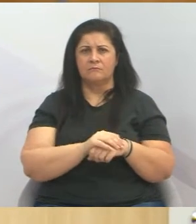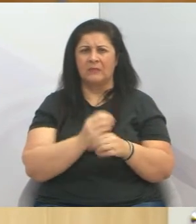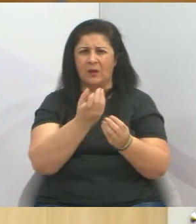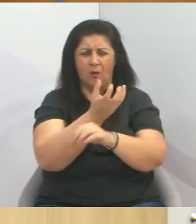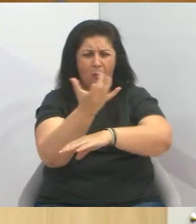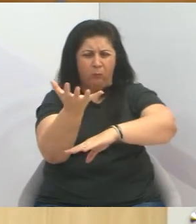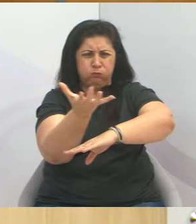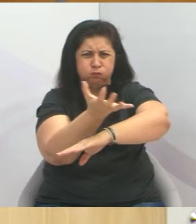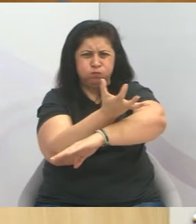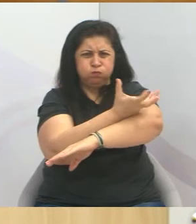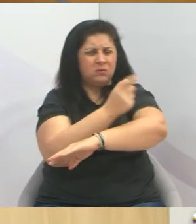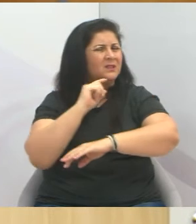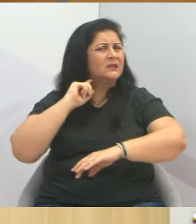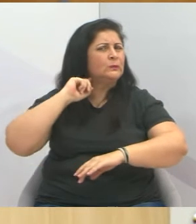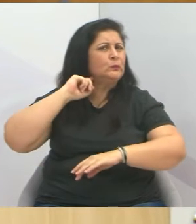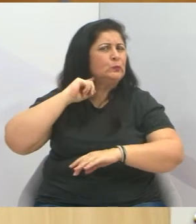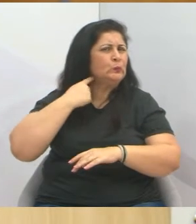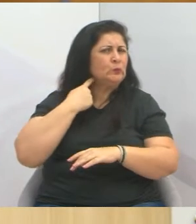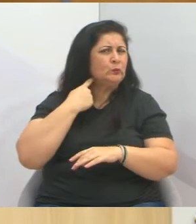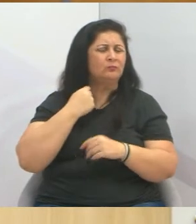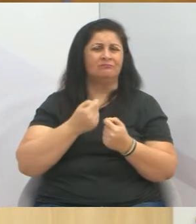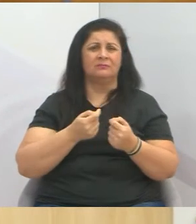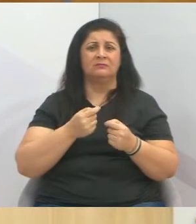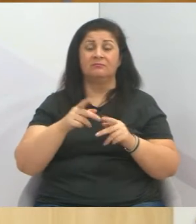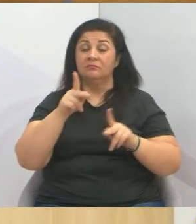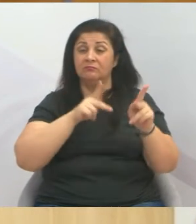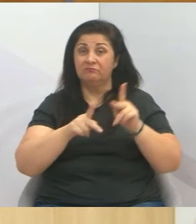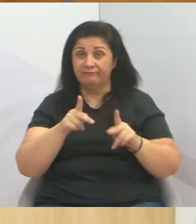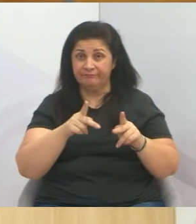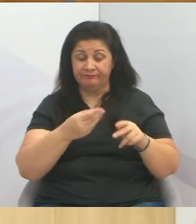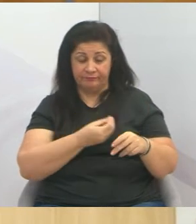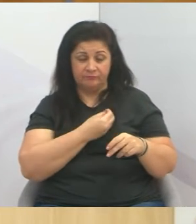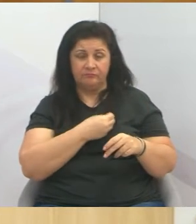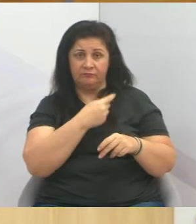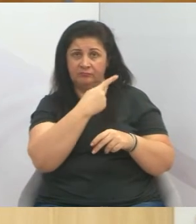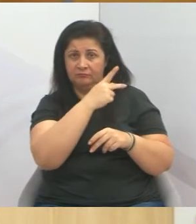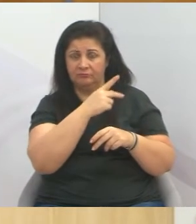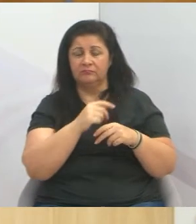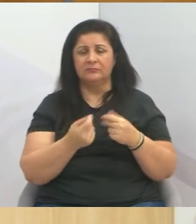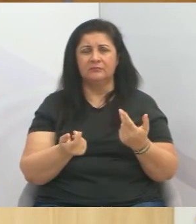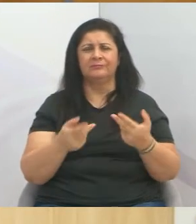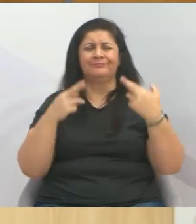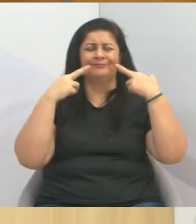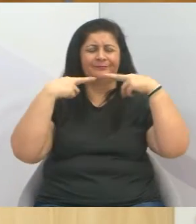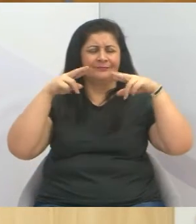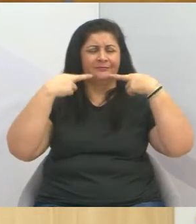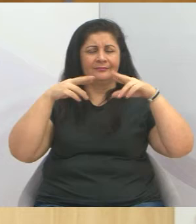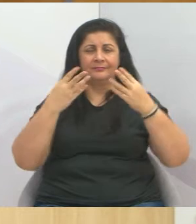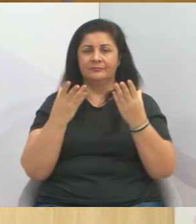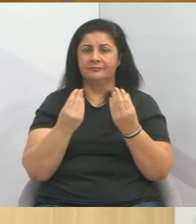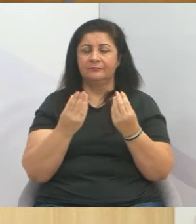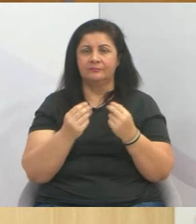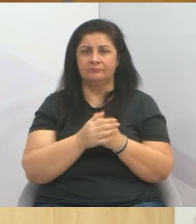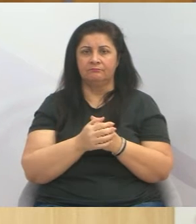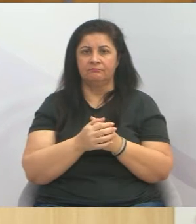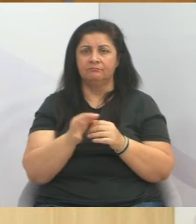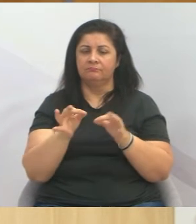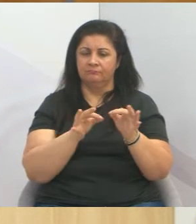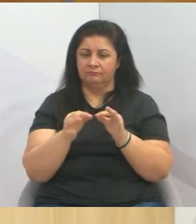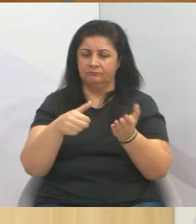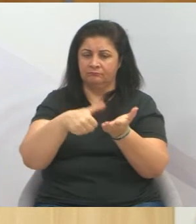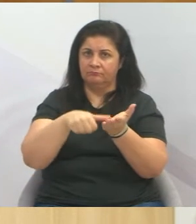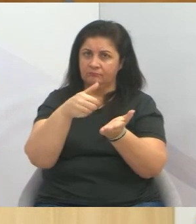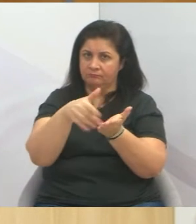sujeira e muito moradores aliviar Garcia São Silvestre me procuraram e a o ano que esse requerimento aí ao